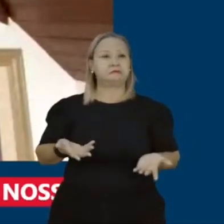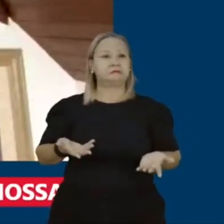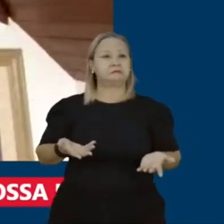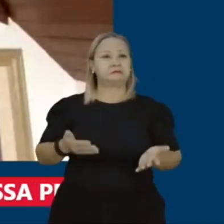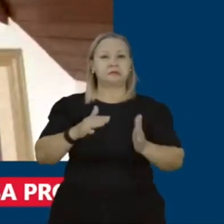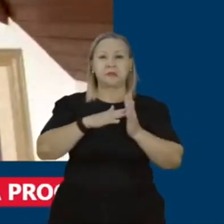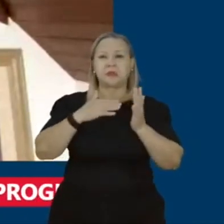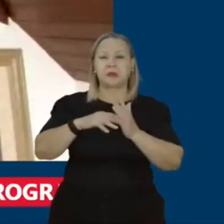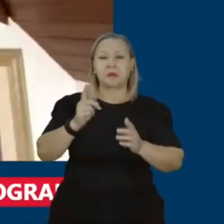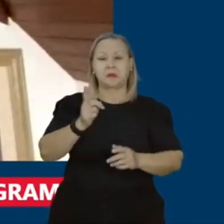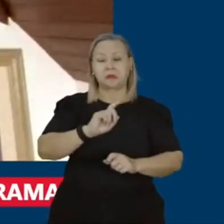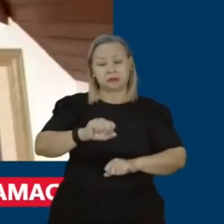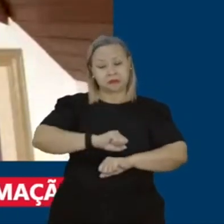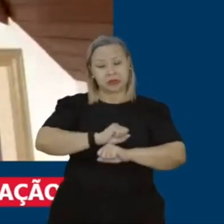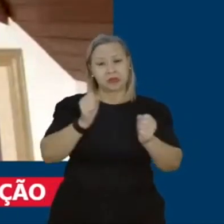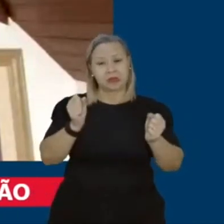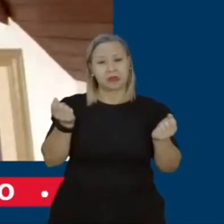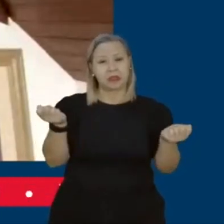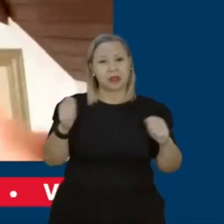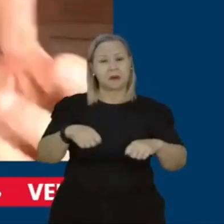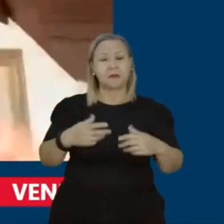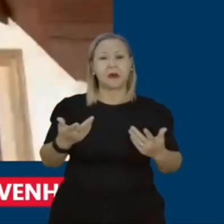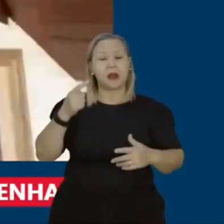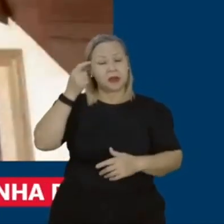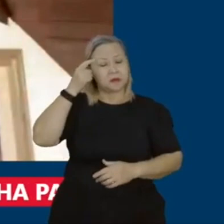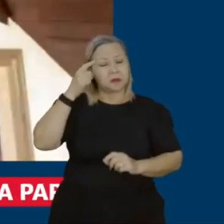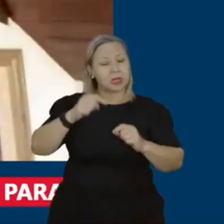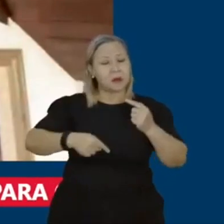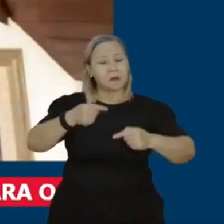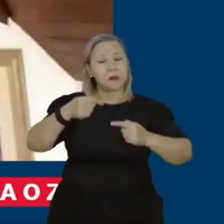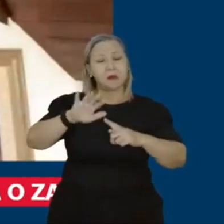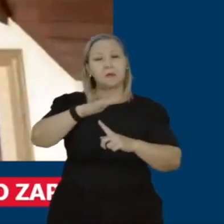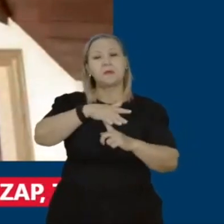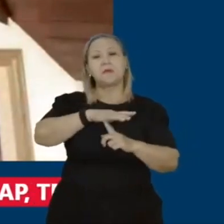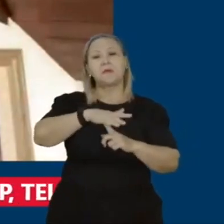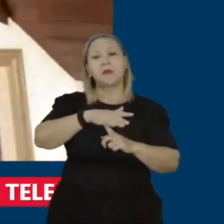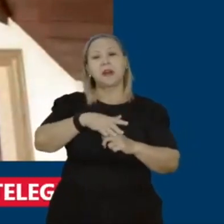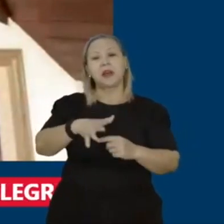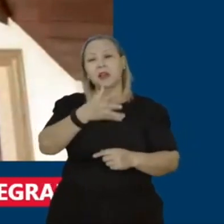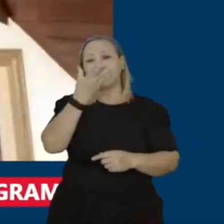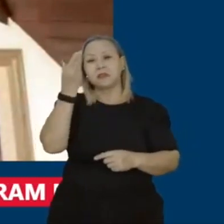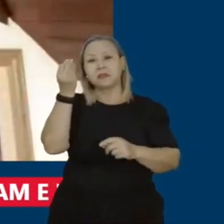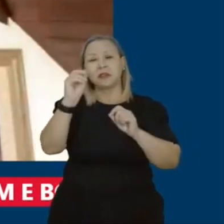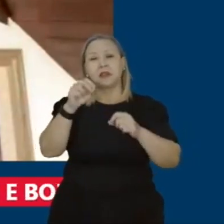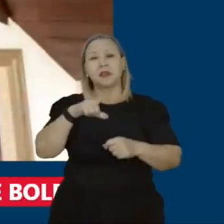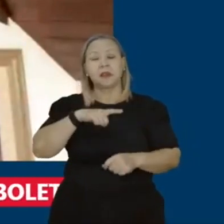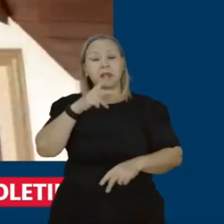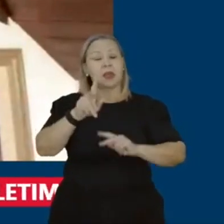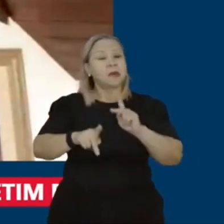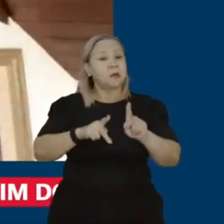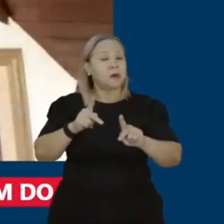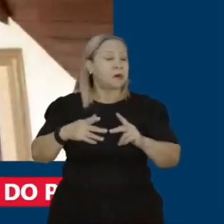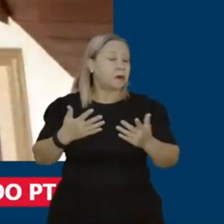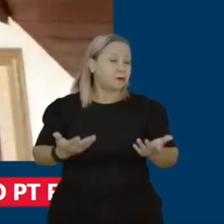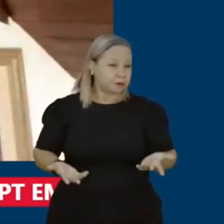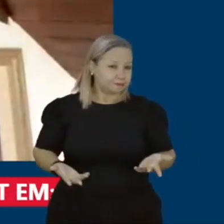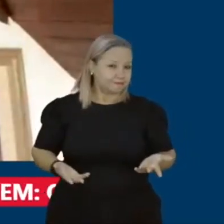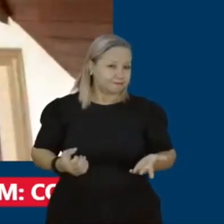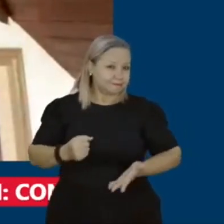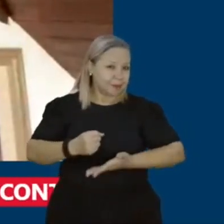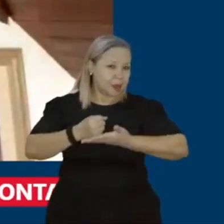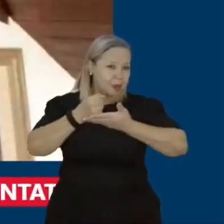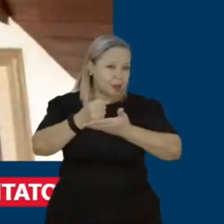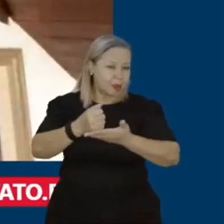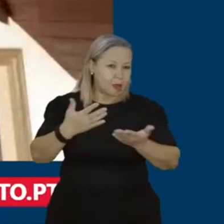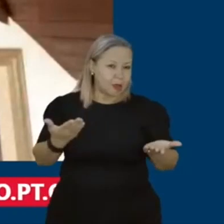totalmente incapaz de pensar. O desastre é a política do Paraná, que esqueceu que existe povo, mas oferece